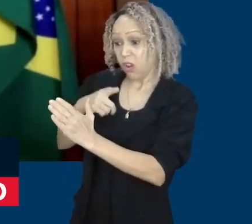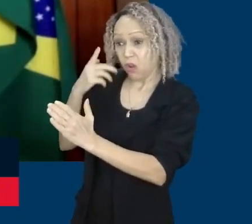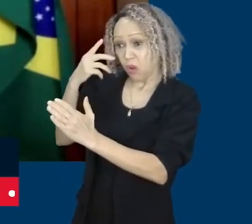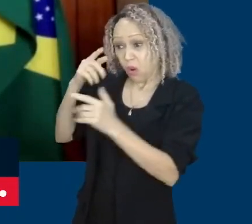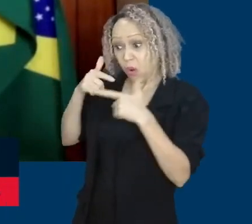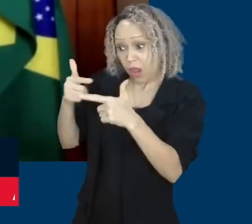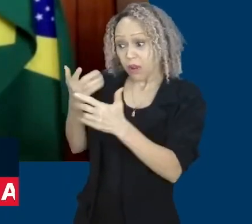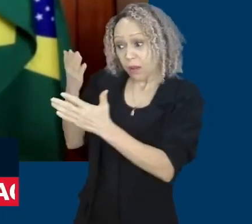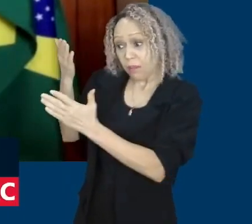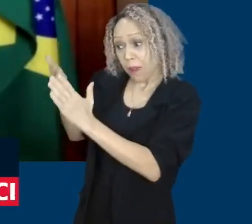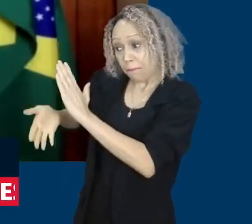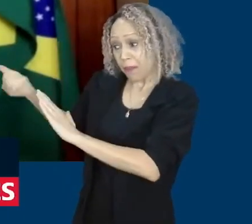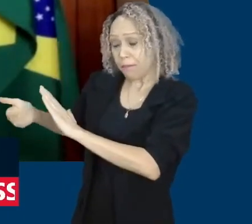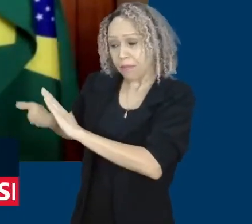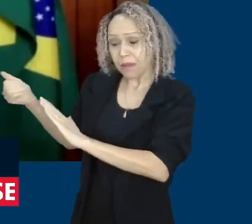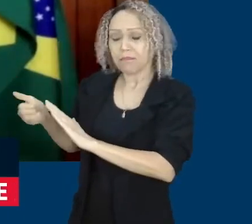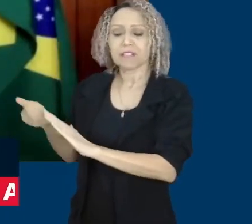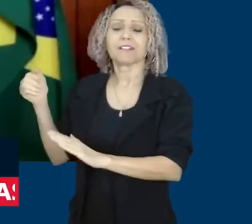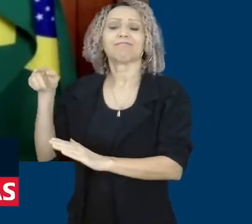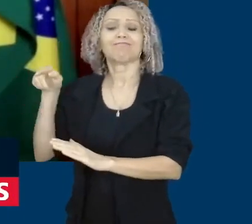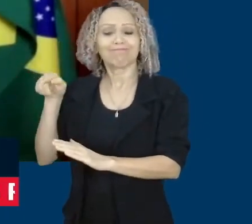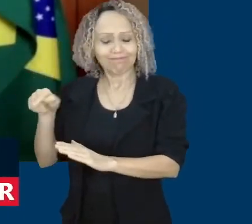Tribunal Federal para